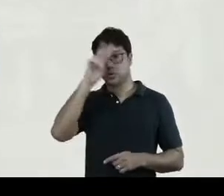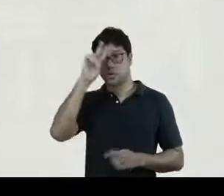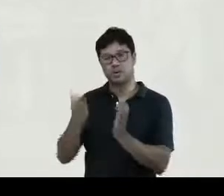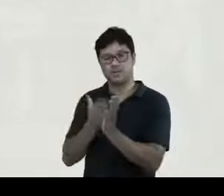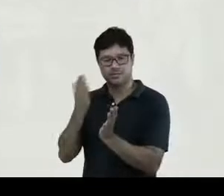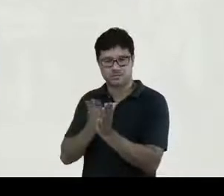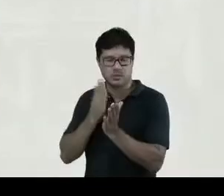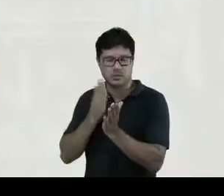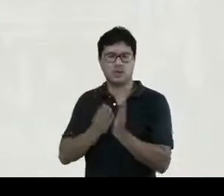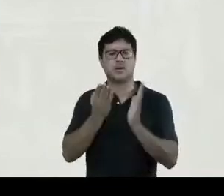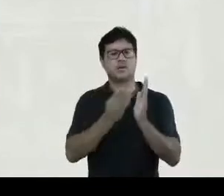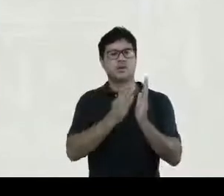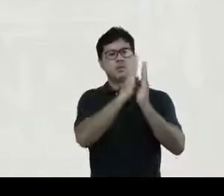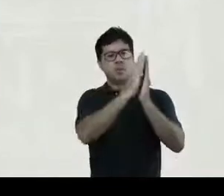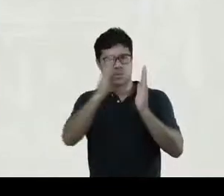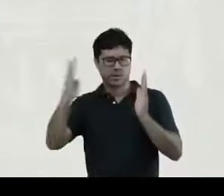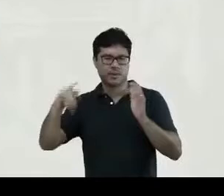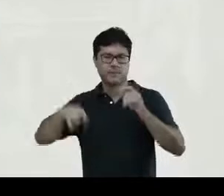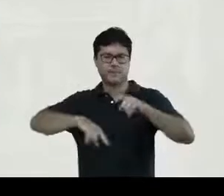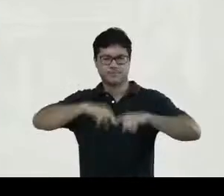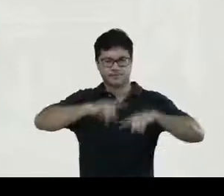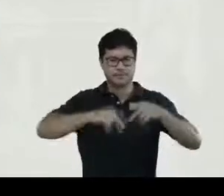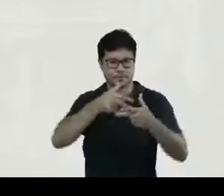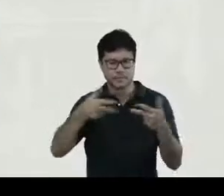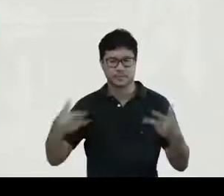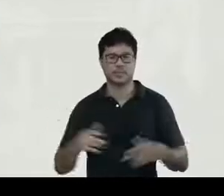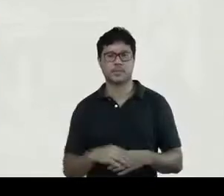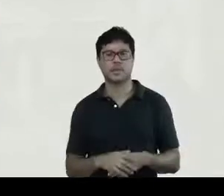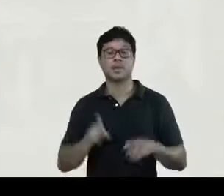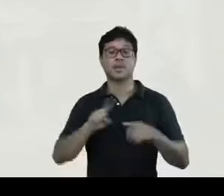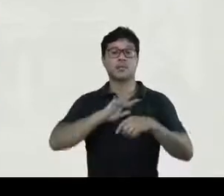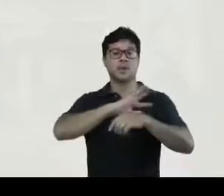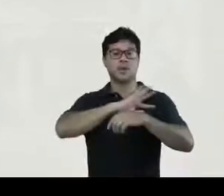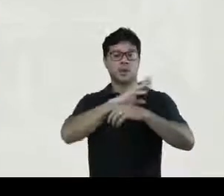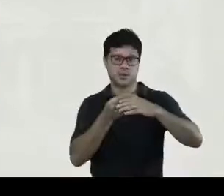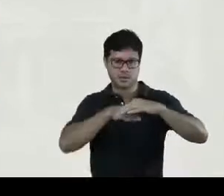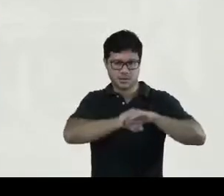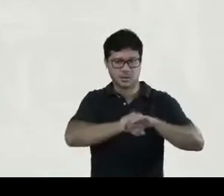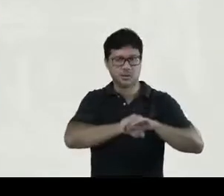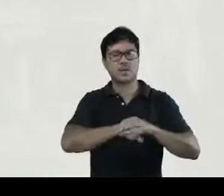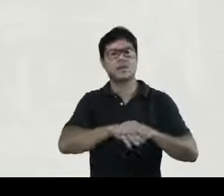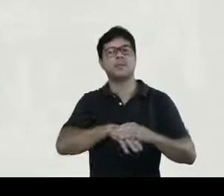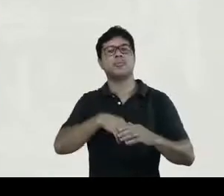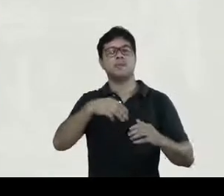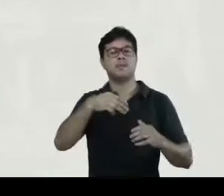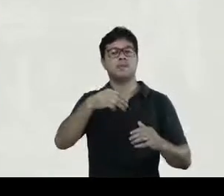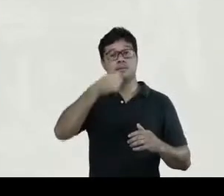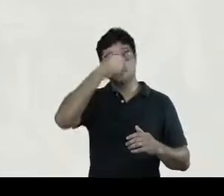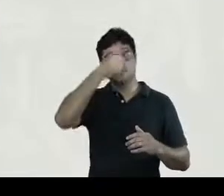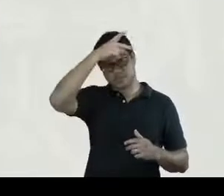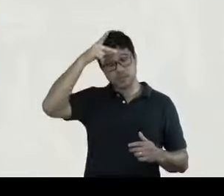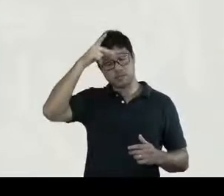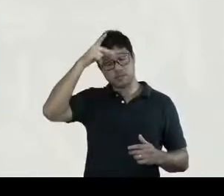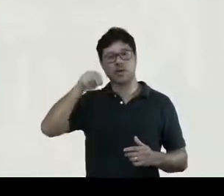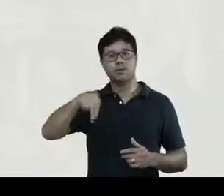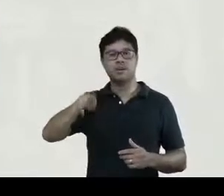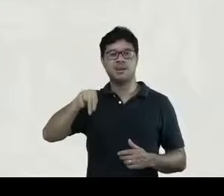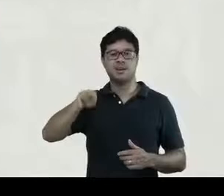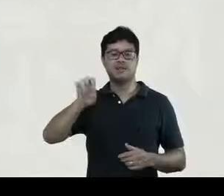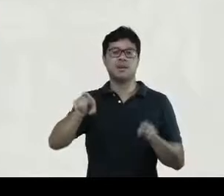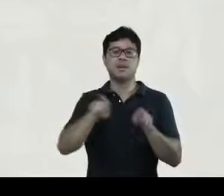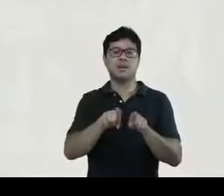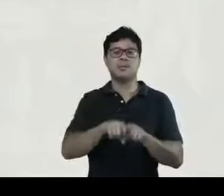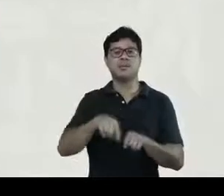e Bibliotecas. Foi responsável pelo acervo patrimonial da Biblioteca Municipal de Nîmes e da Biblioteca